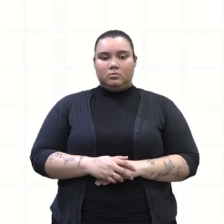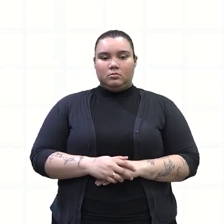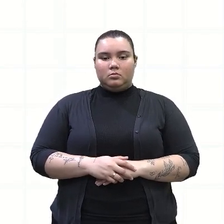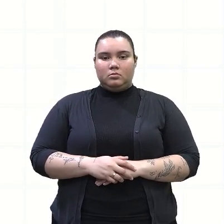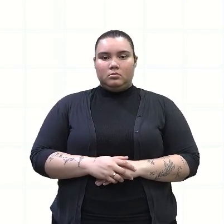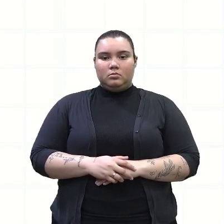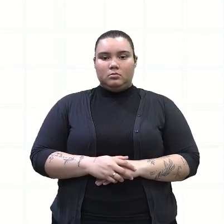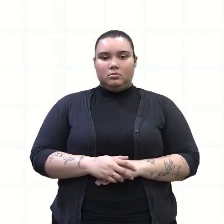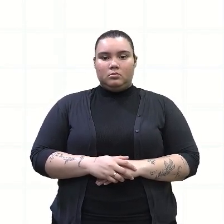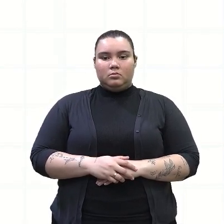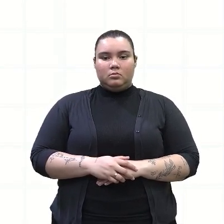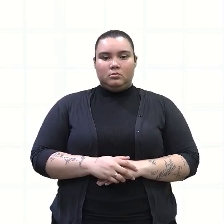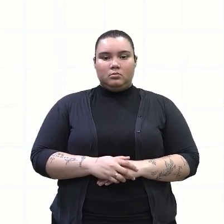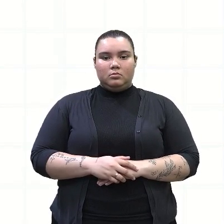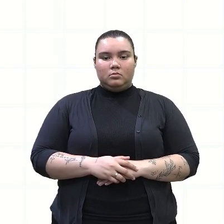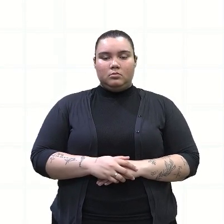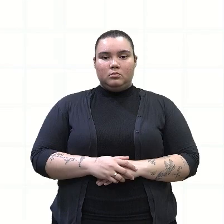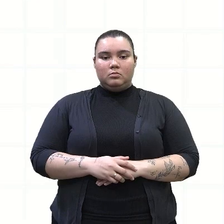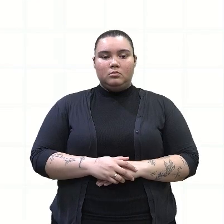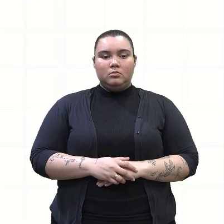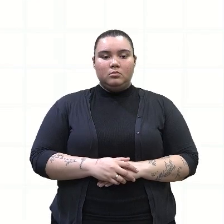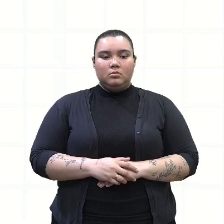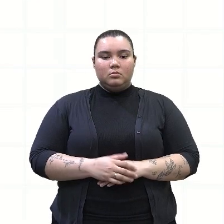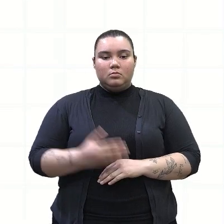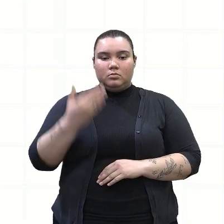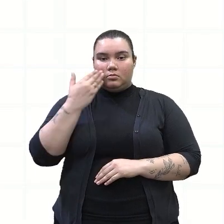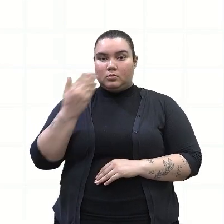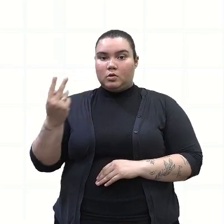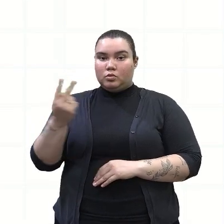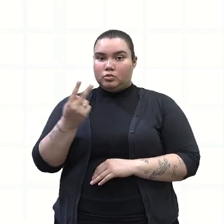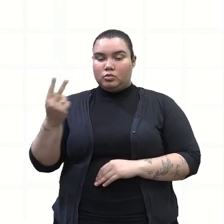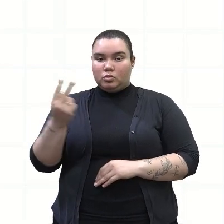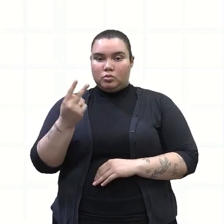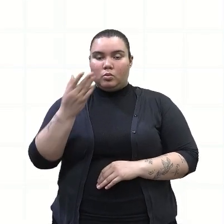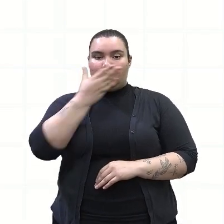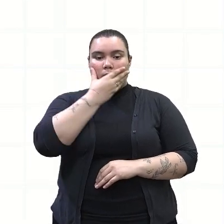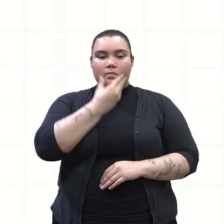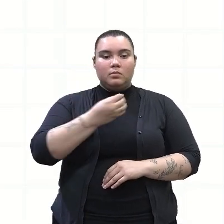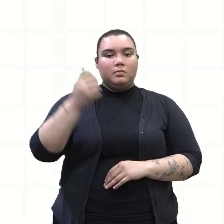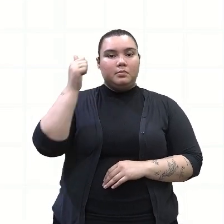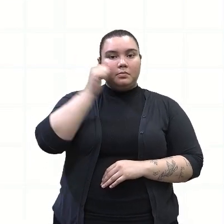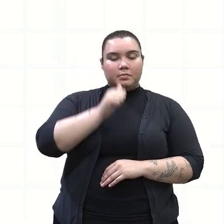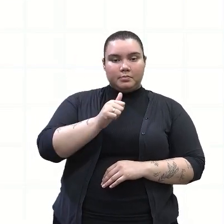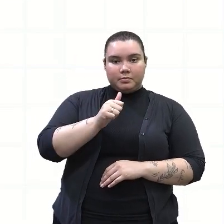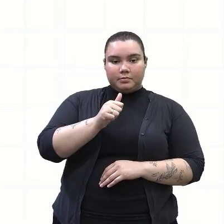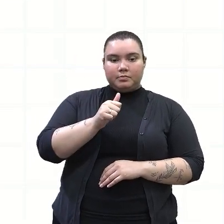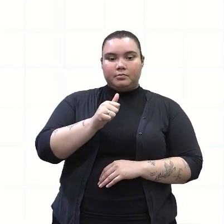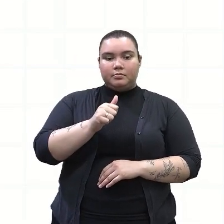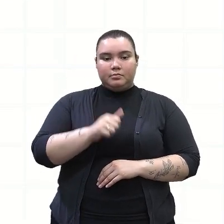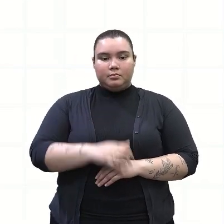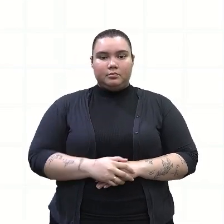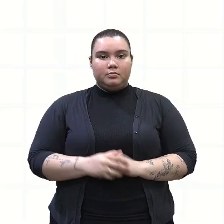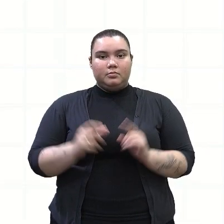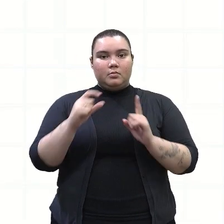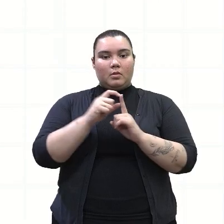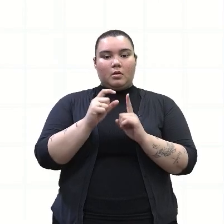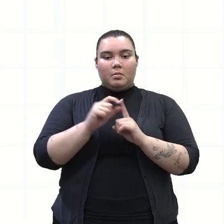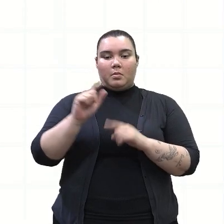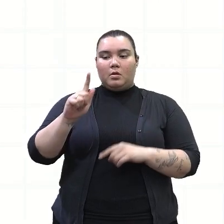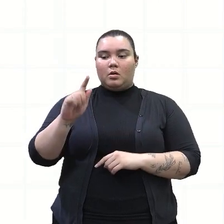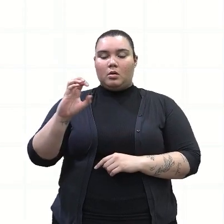2016, ok? Então, the couple, o casal. Got. A palavra got,